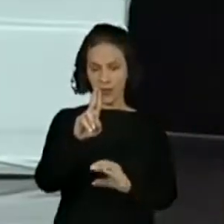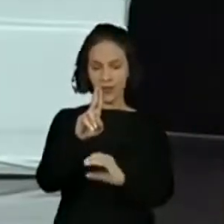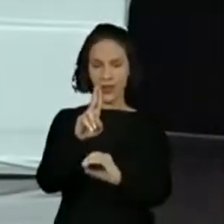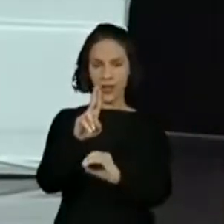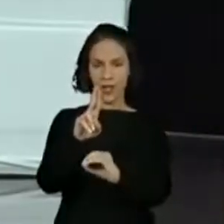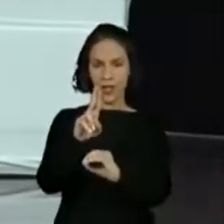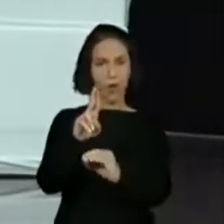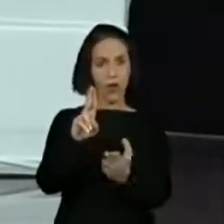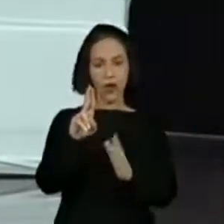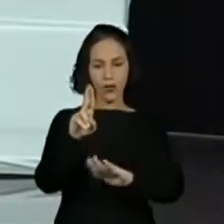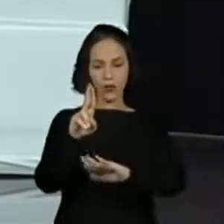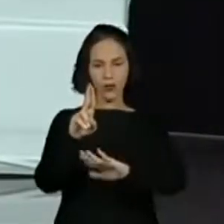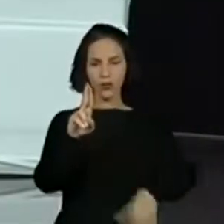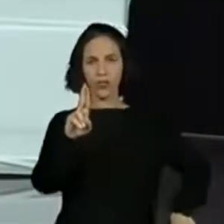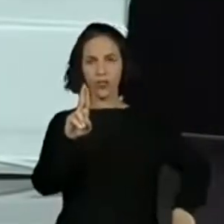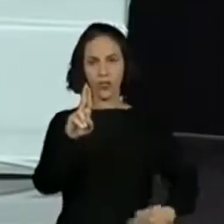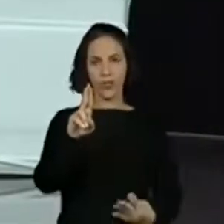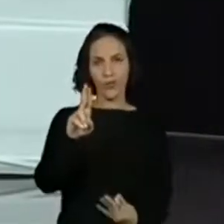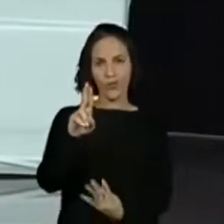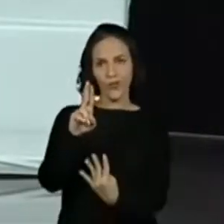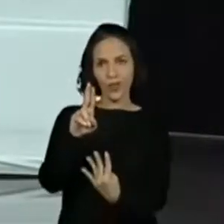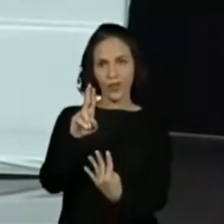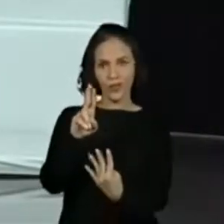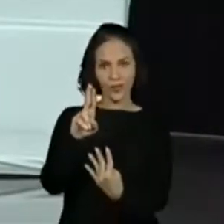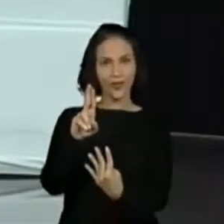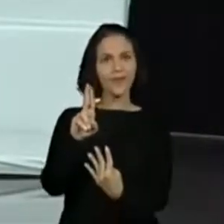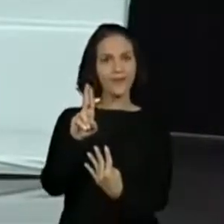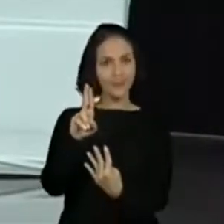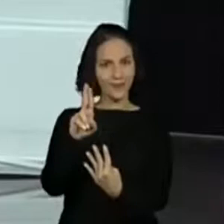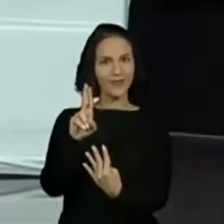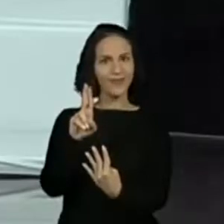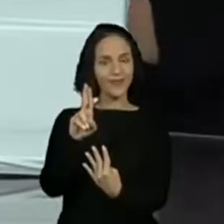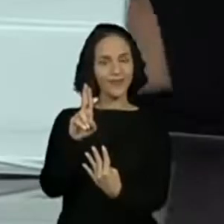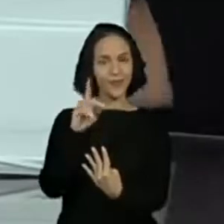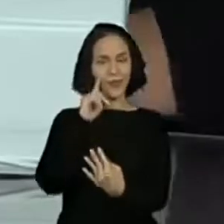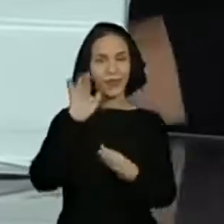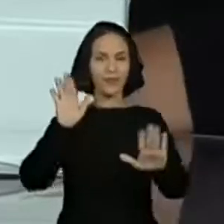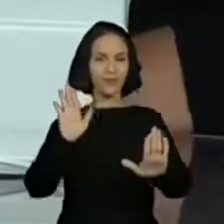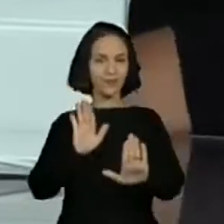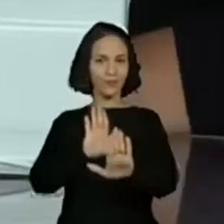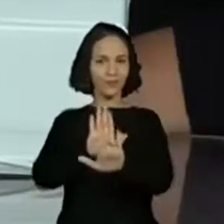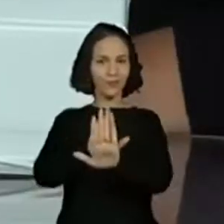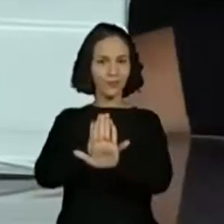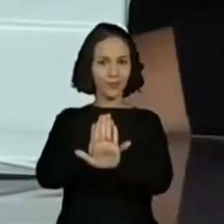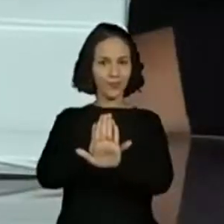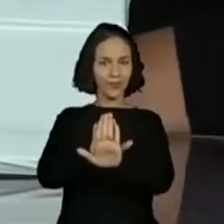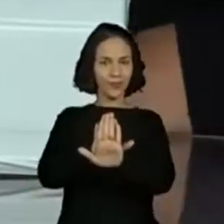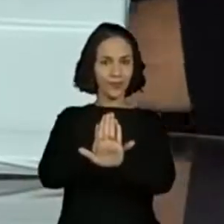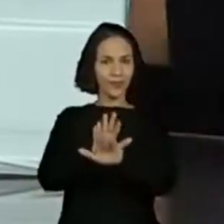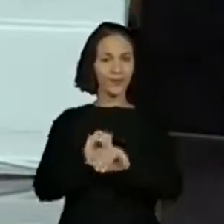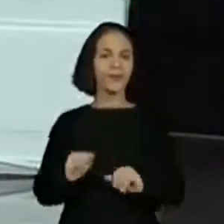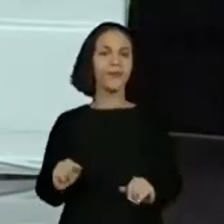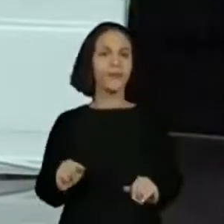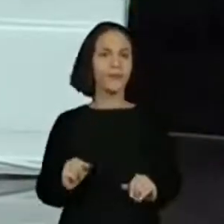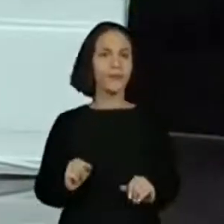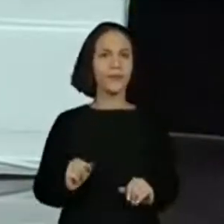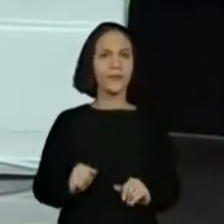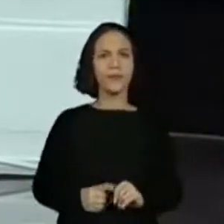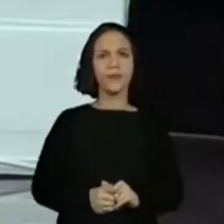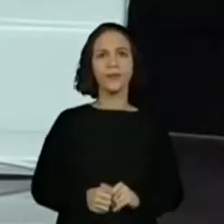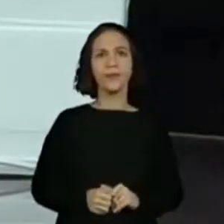da unidade. Então, eu vou pegar Isso. a cartela 4 e sobrepor na posição da unidade. 4, professora.